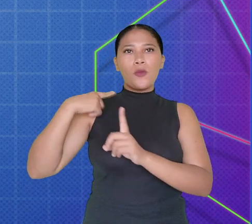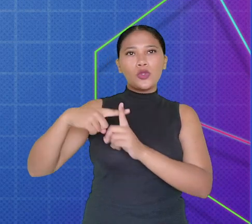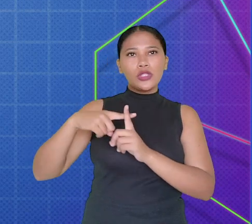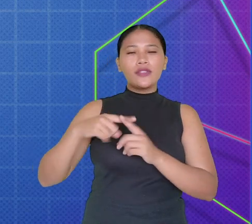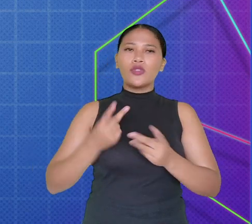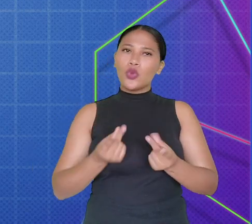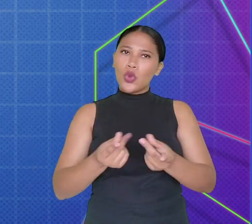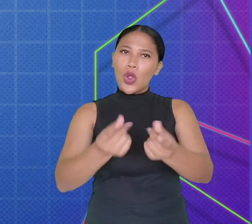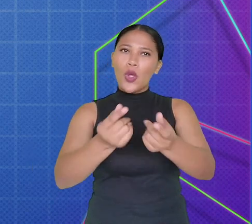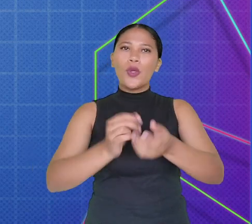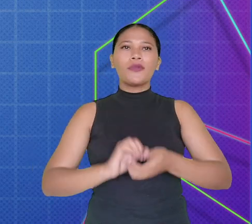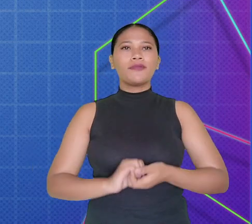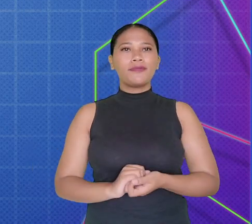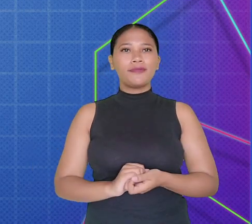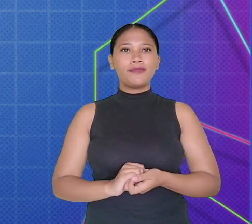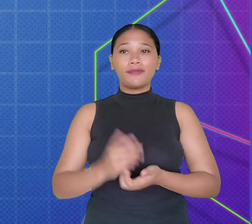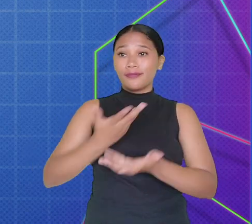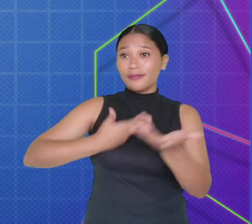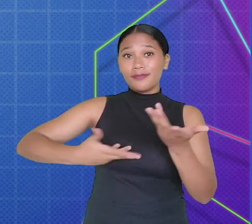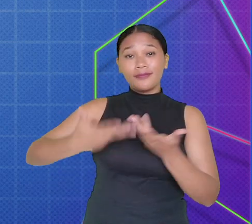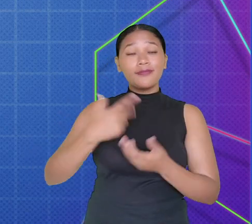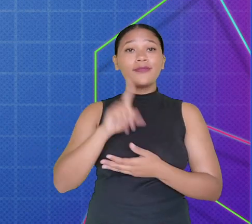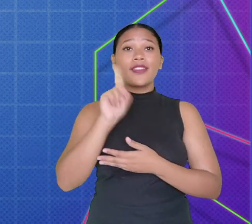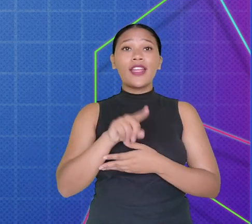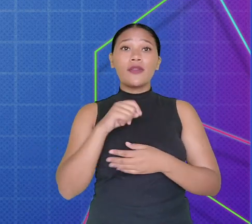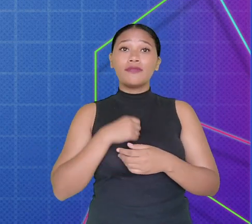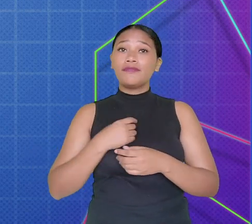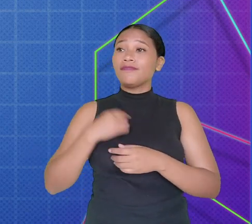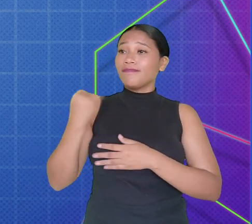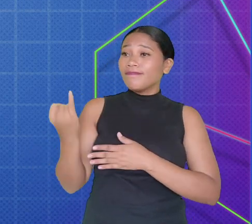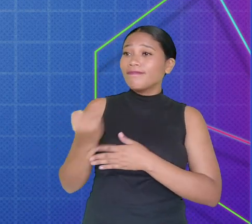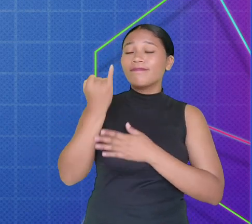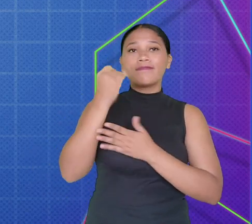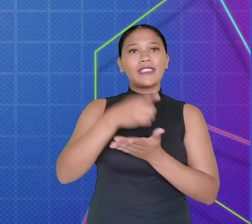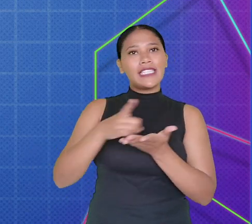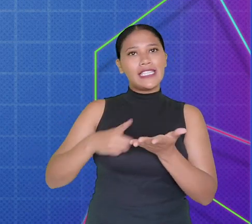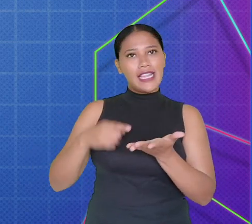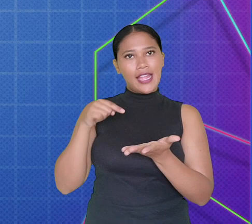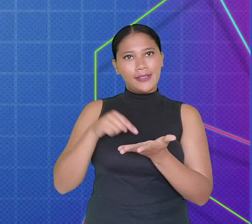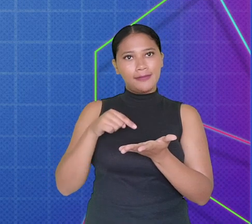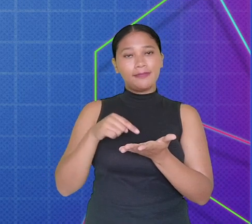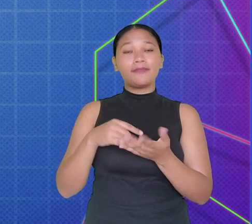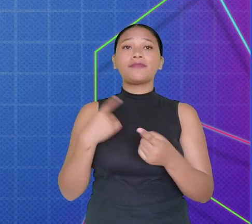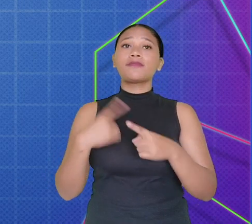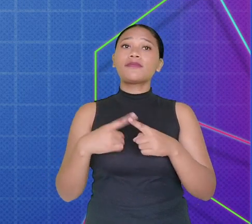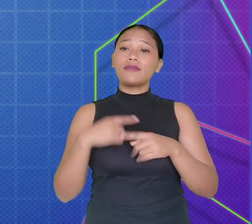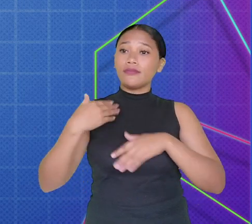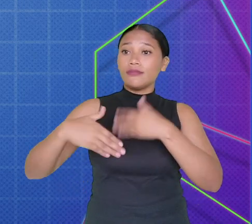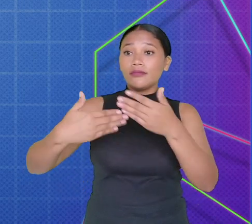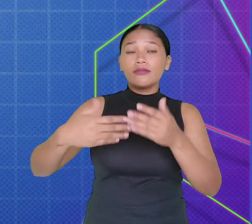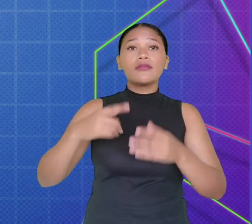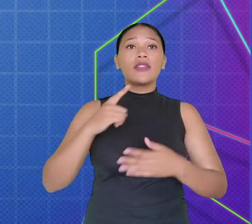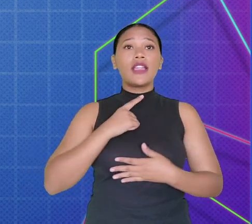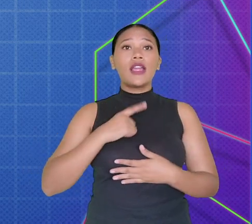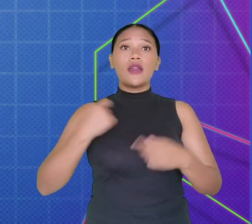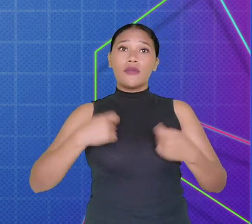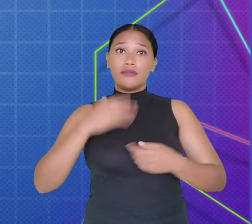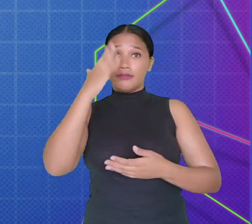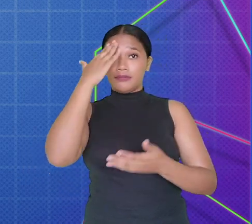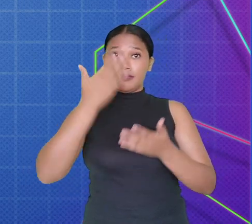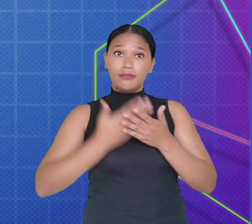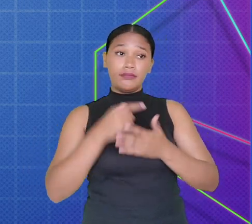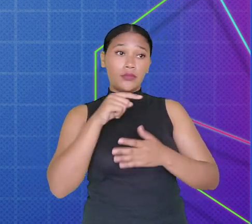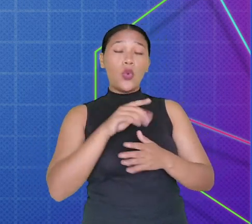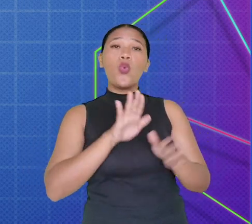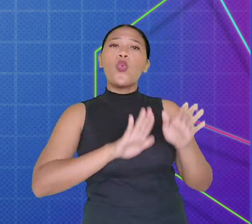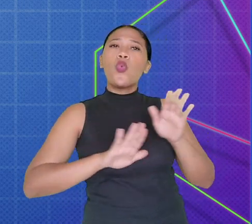de jogo mais positiva e duradoura. As interações orgânicas são uma parte importante do design de jogos, e os desenvolvedores